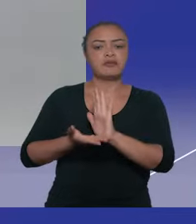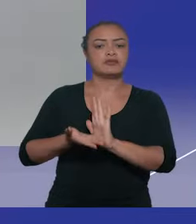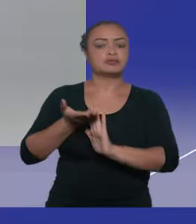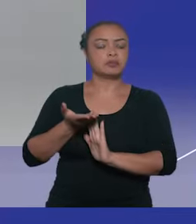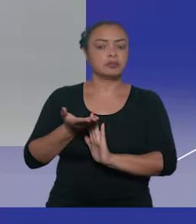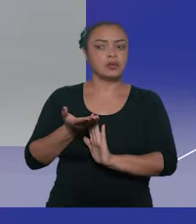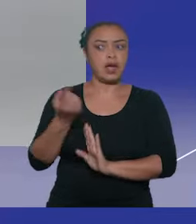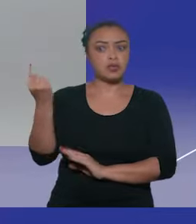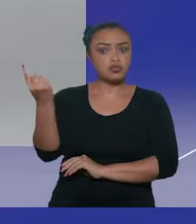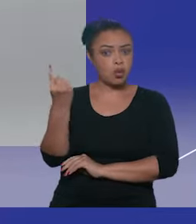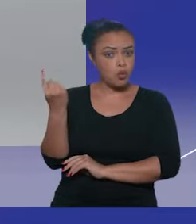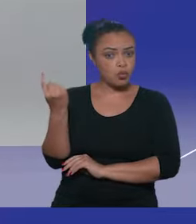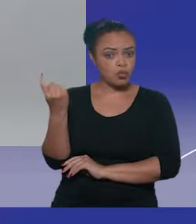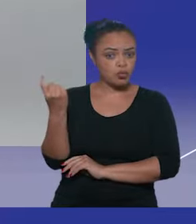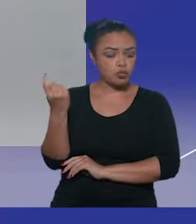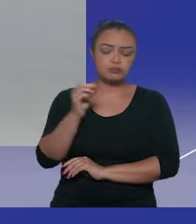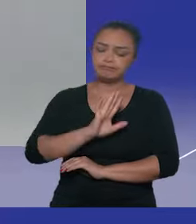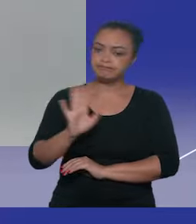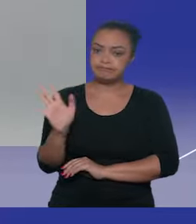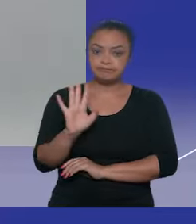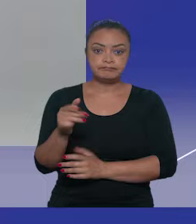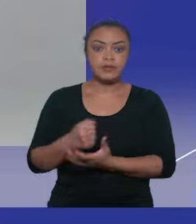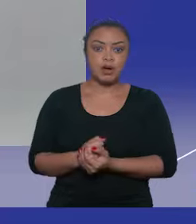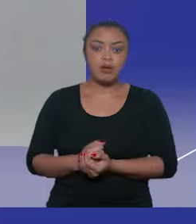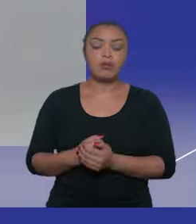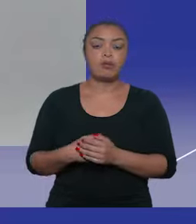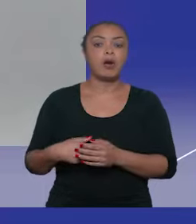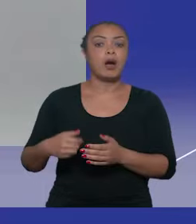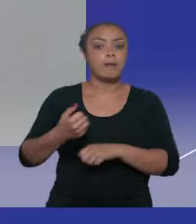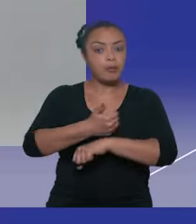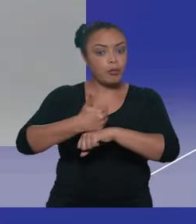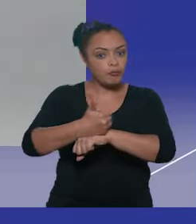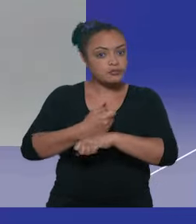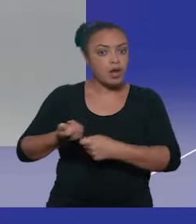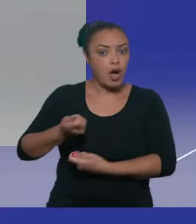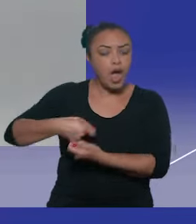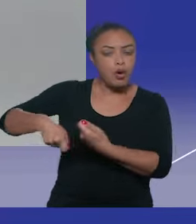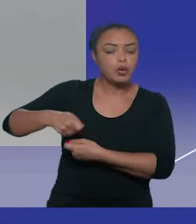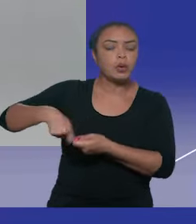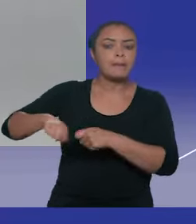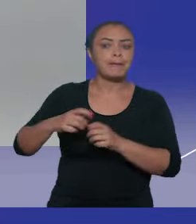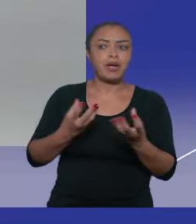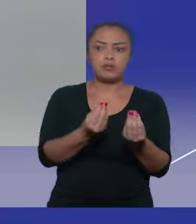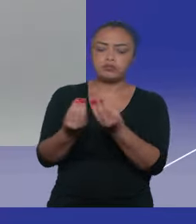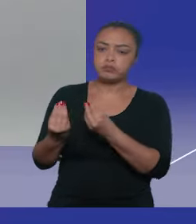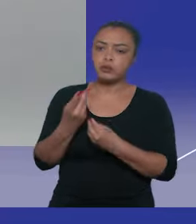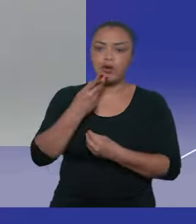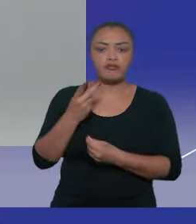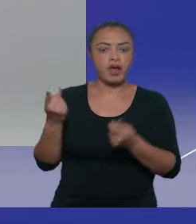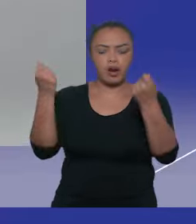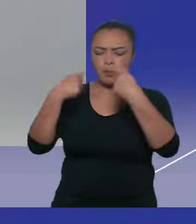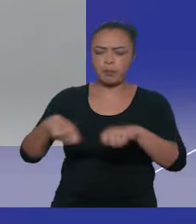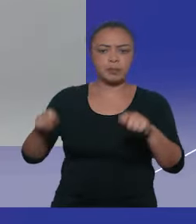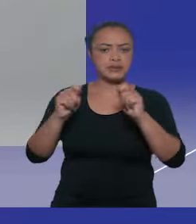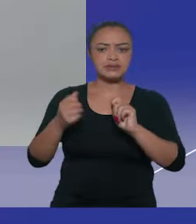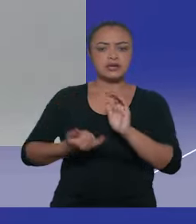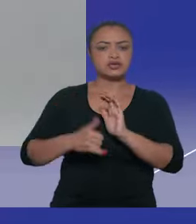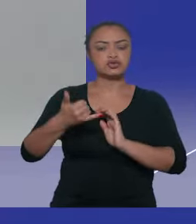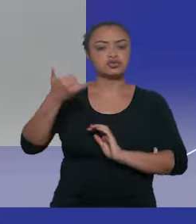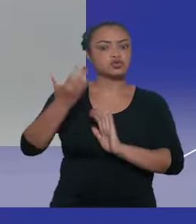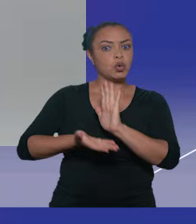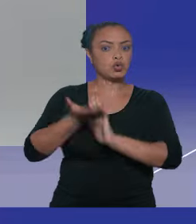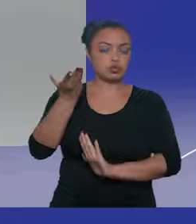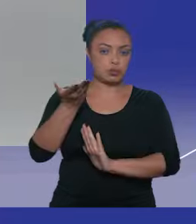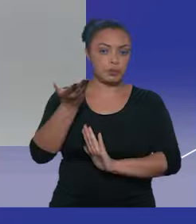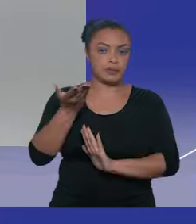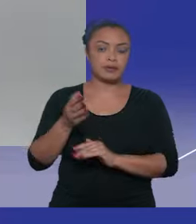subir. Não era o único que estava dizendo isso, né? Aliás, era uma análise de muitos economistas de que era tudo transitório, que não precisava subir tanto os